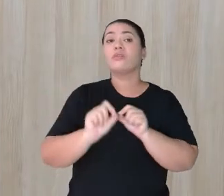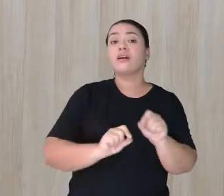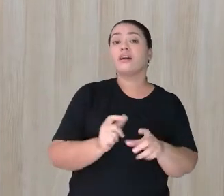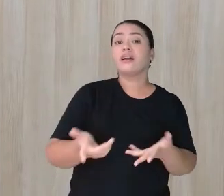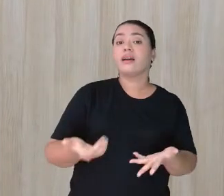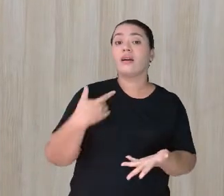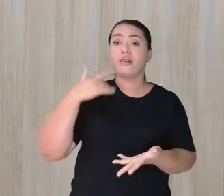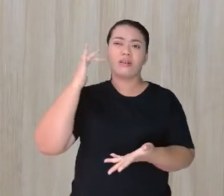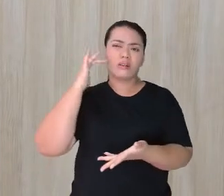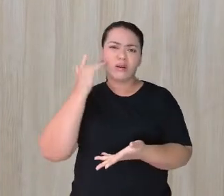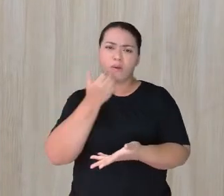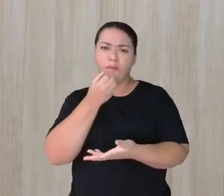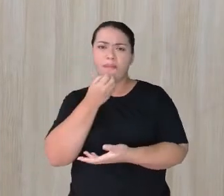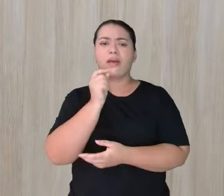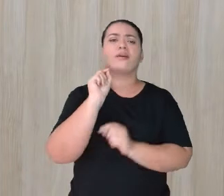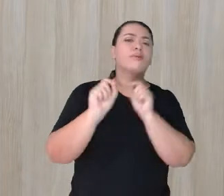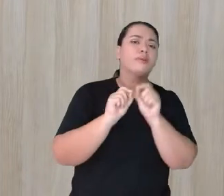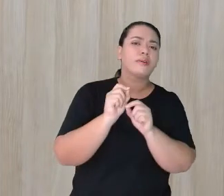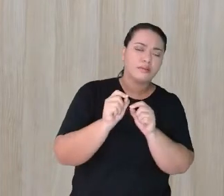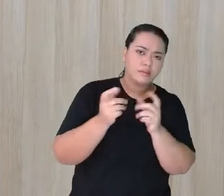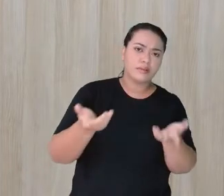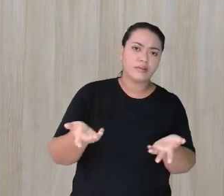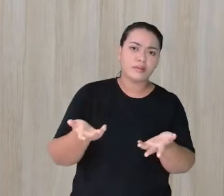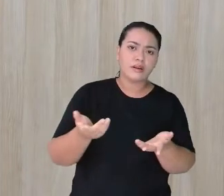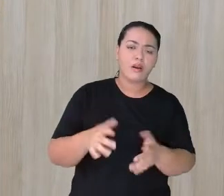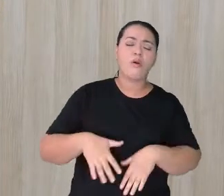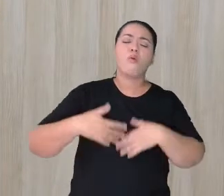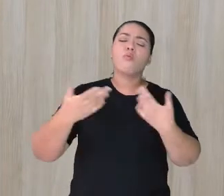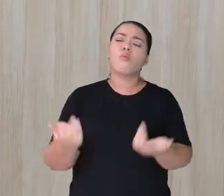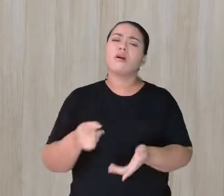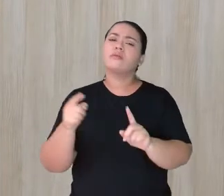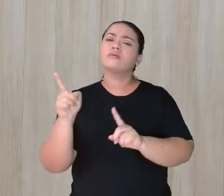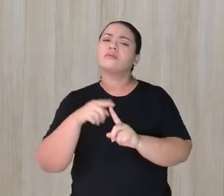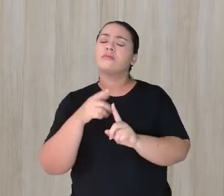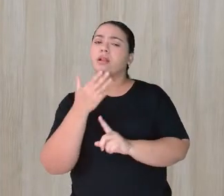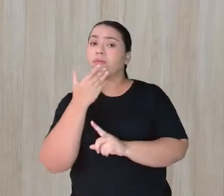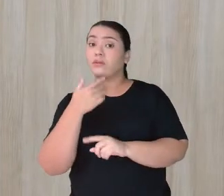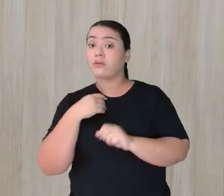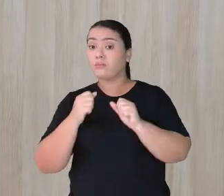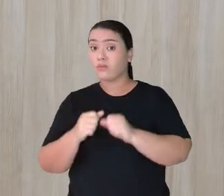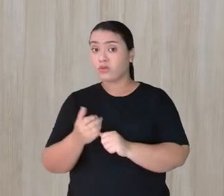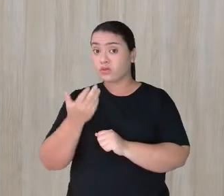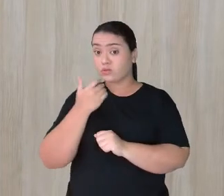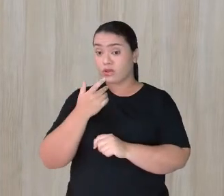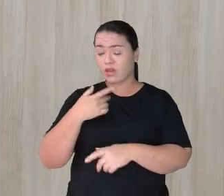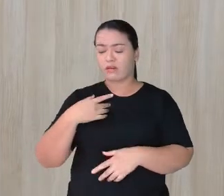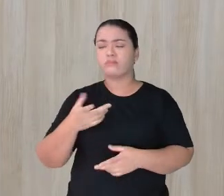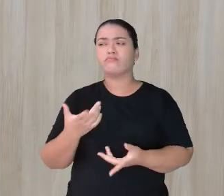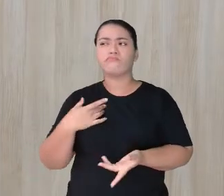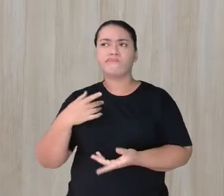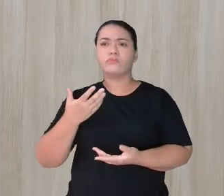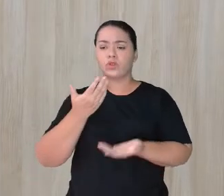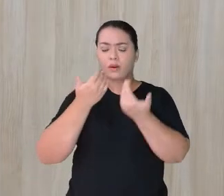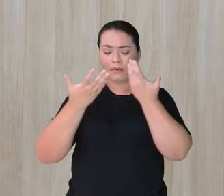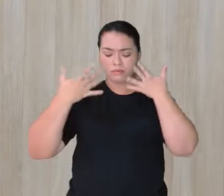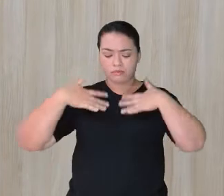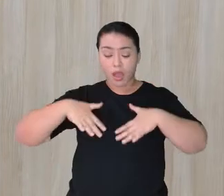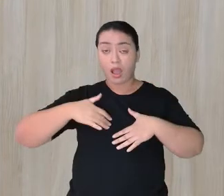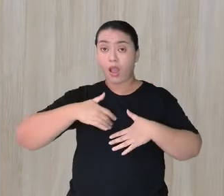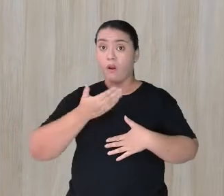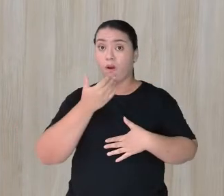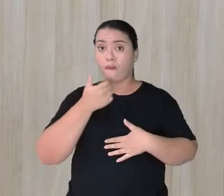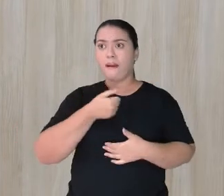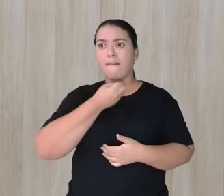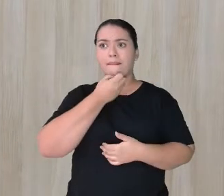o que é que eu acho que é comer bem, que me alimentar bem, que alimentos eu posso trazer para que meu organismo realmente ele consiga